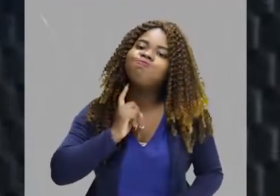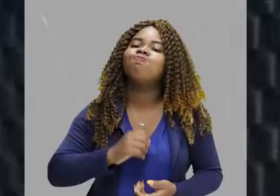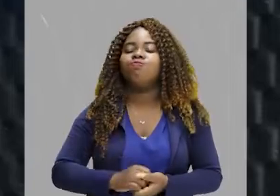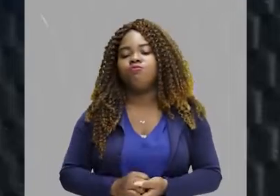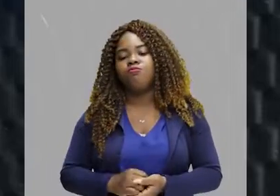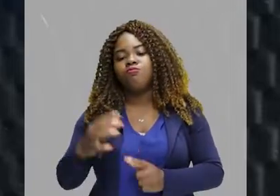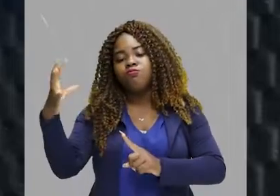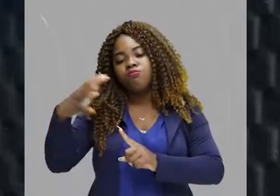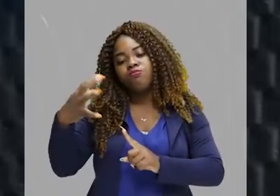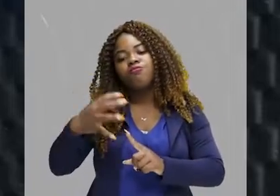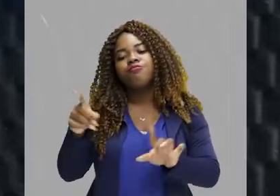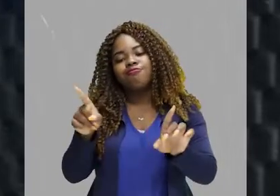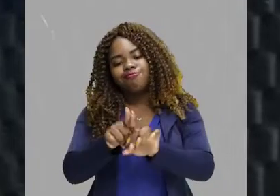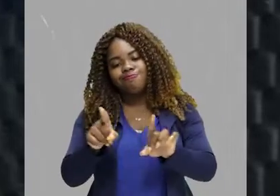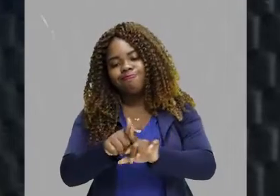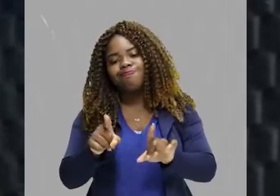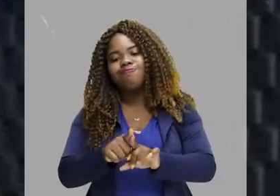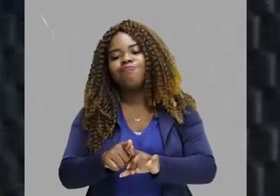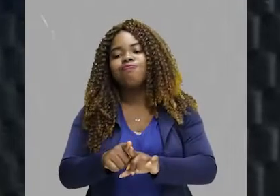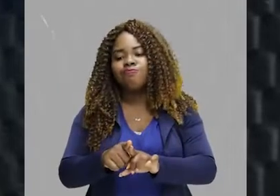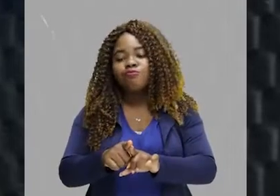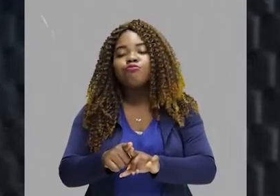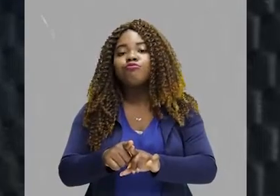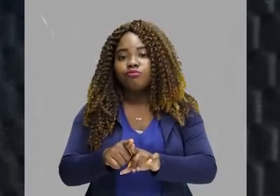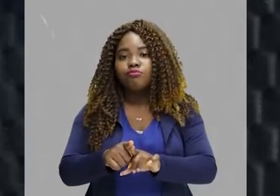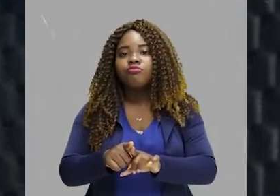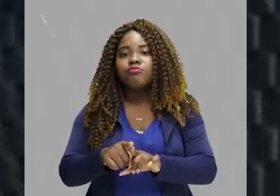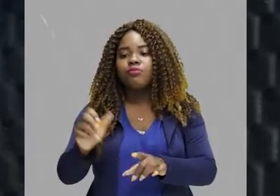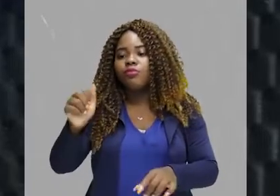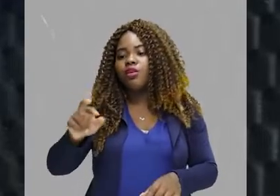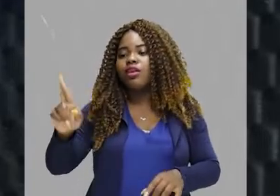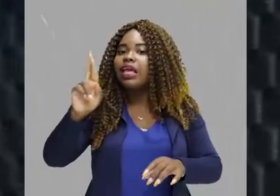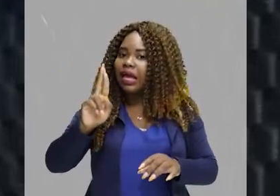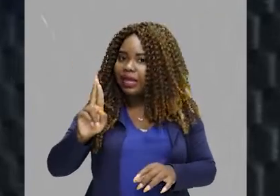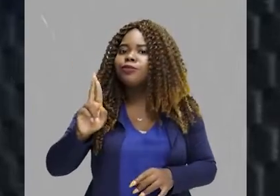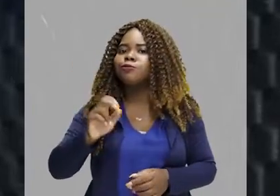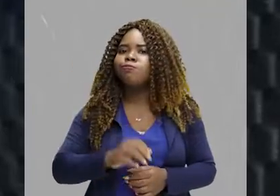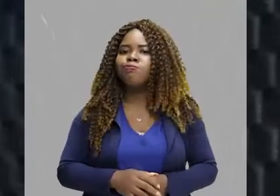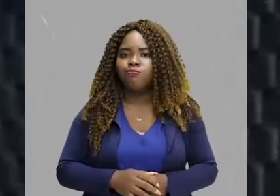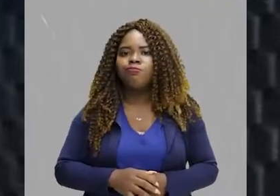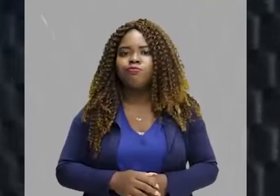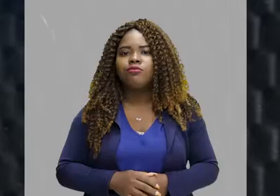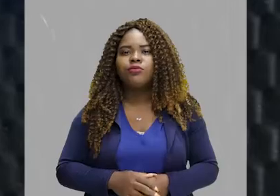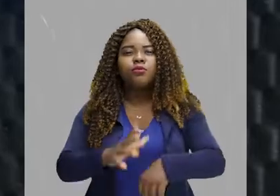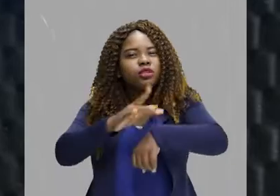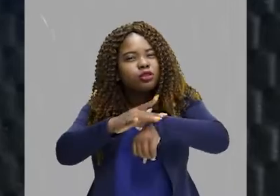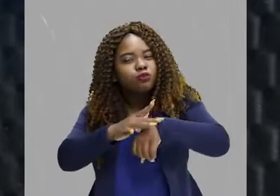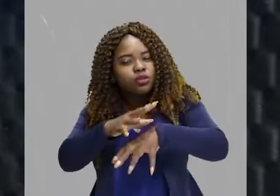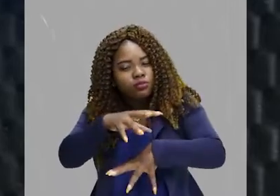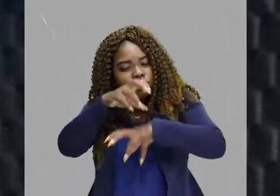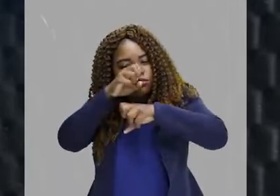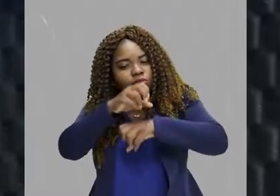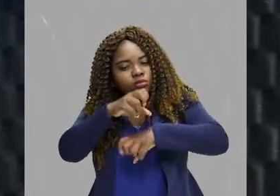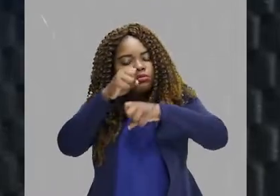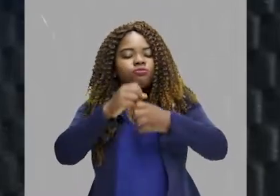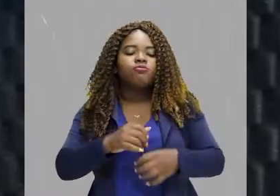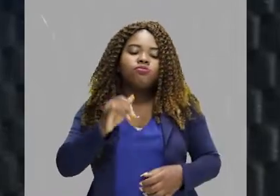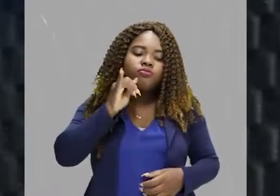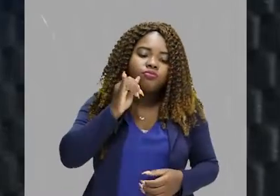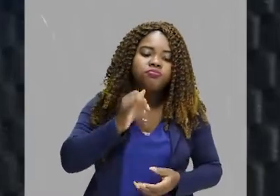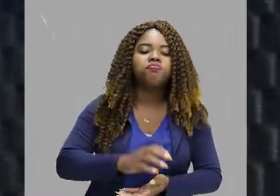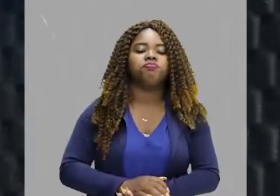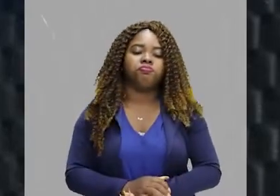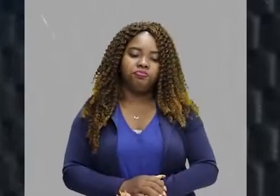influencia também na questão atmosférica, né? Inclusive em doenças respiratórias, etc. Os